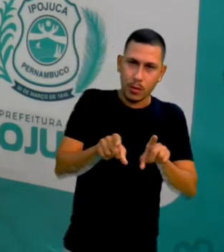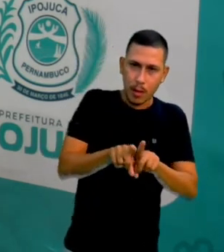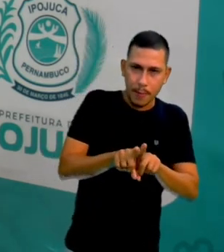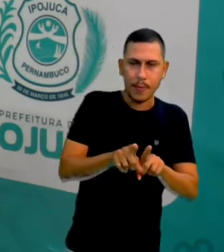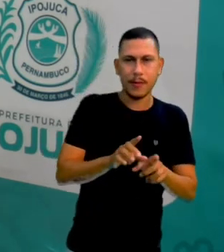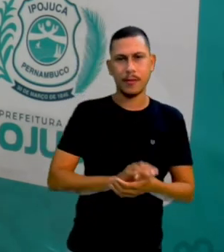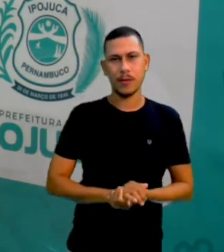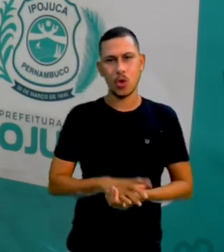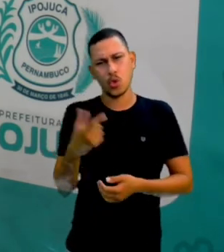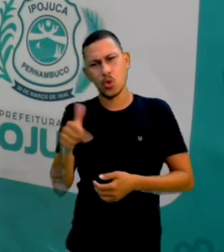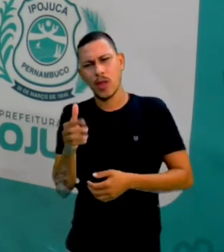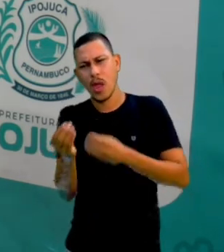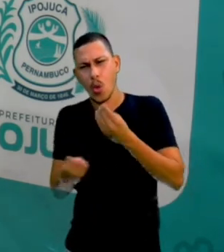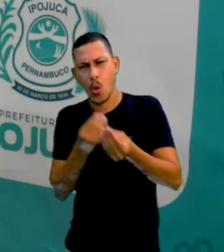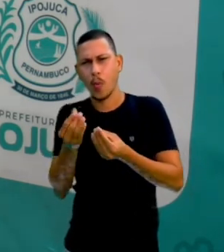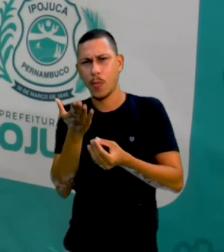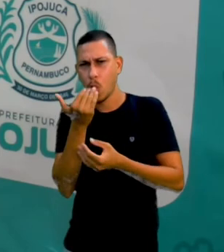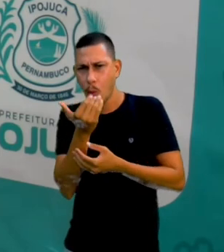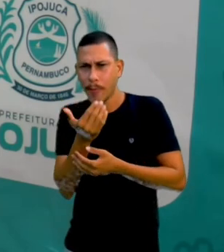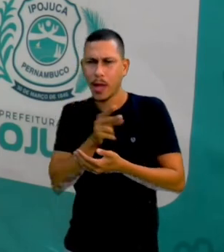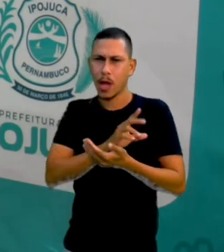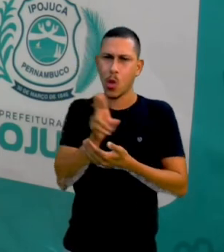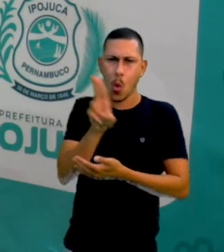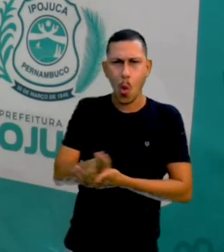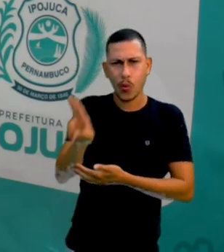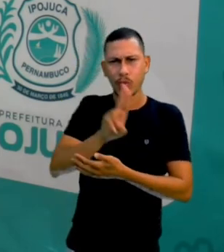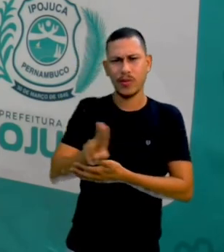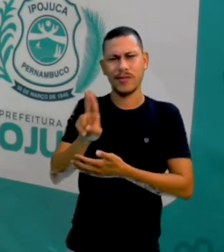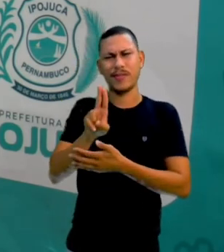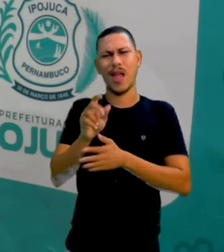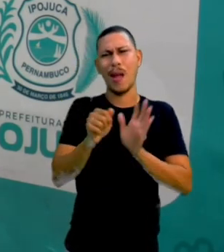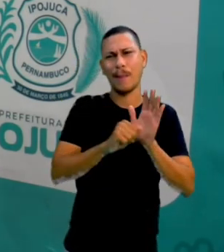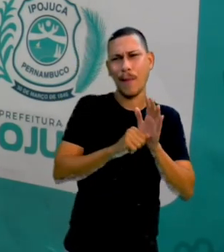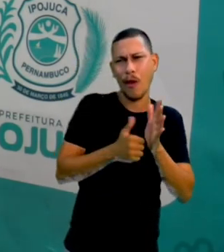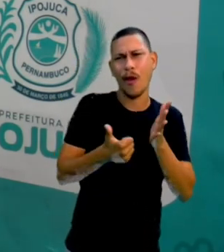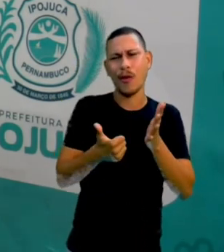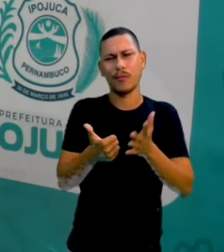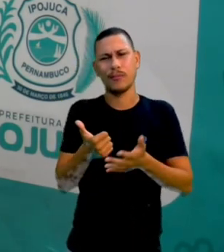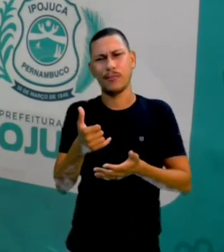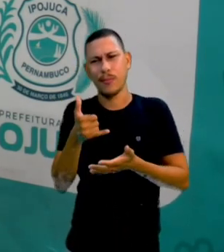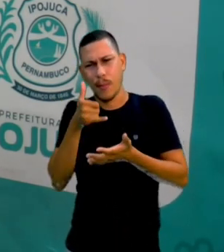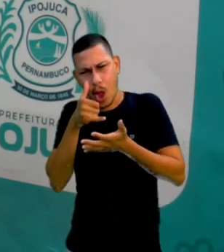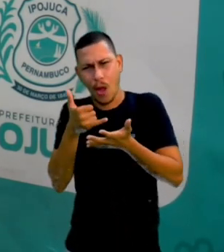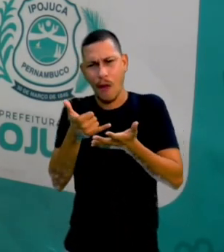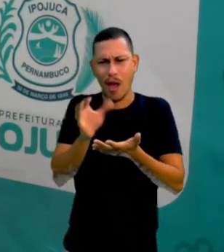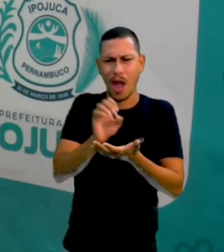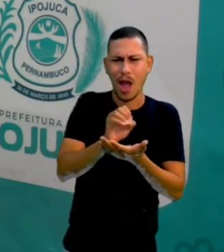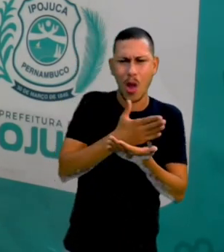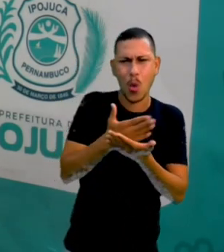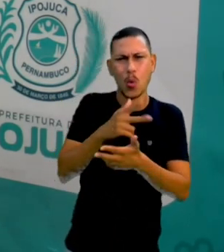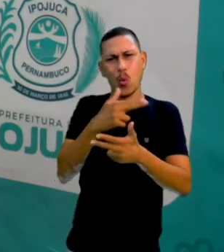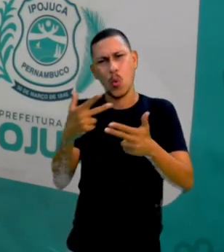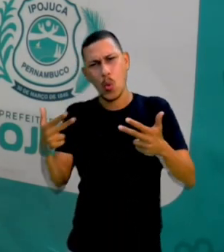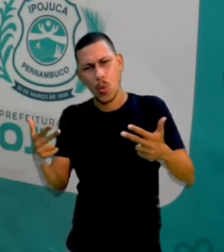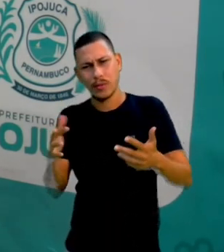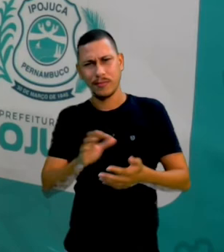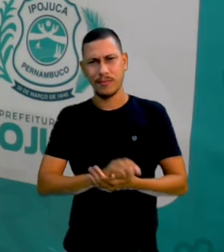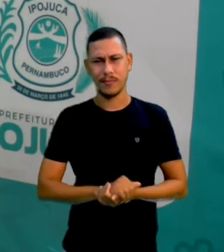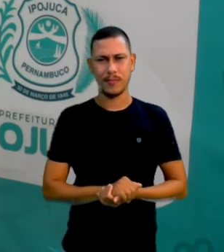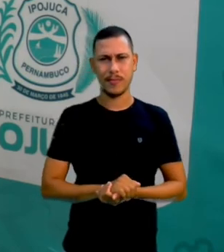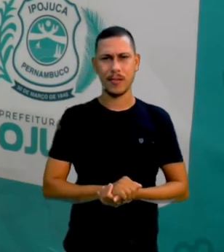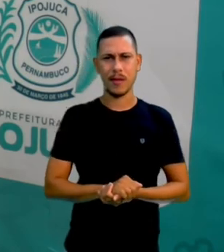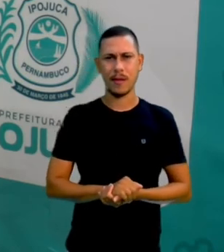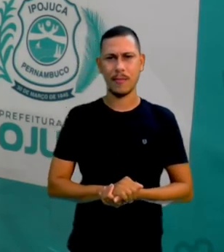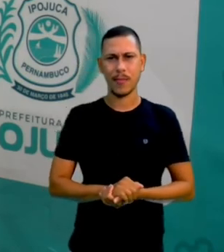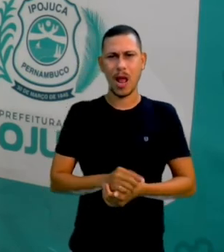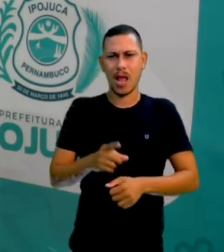que comer quando sentir fome, começa a usar algumas drogas ou usar o álcool para